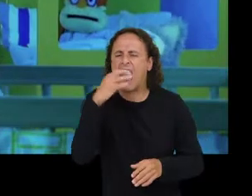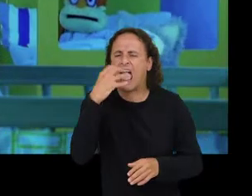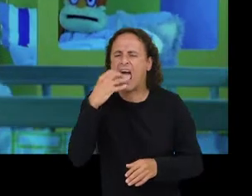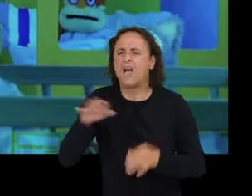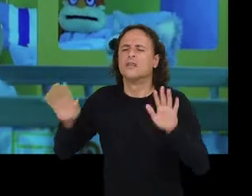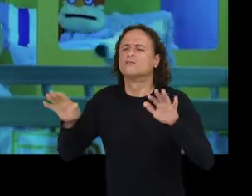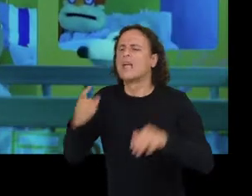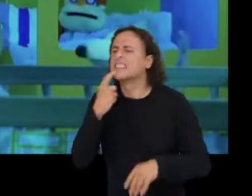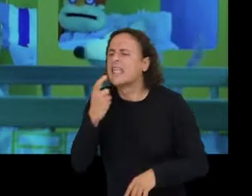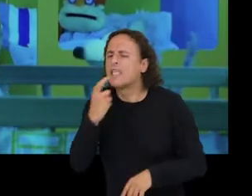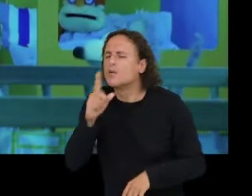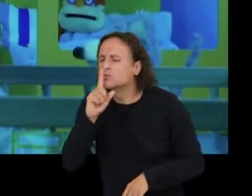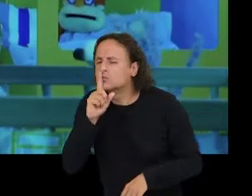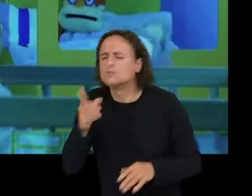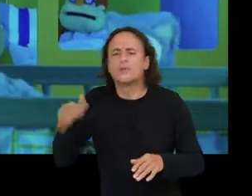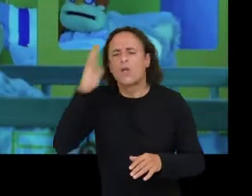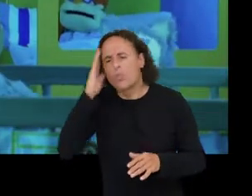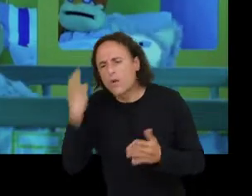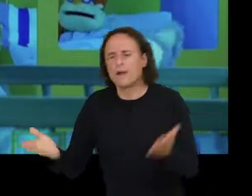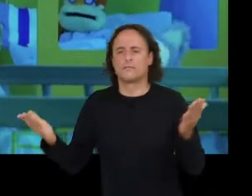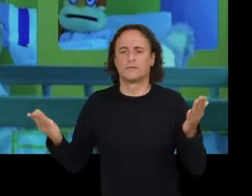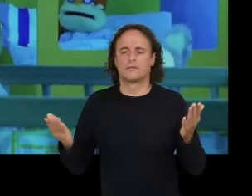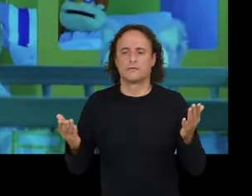¡Cala! ¡Tata, dorme!